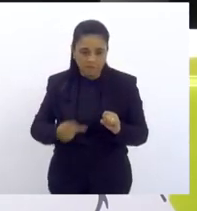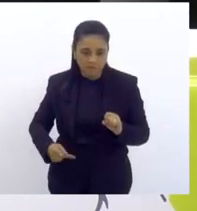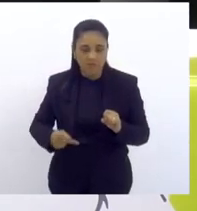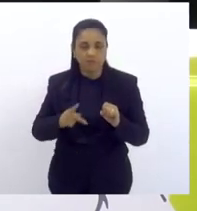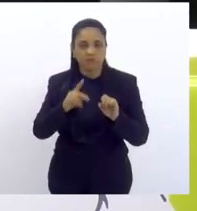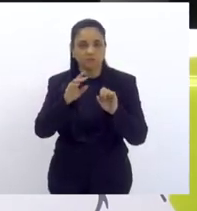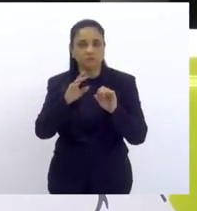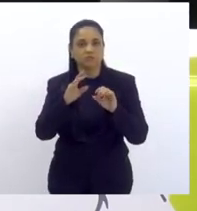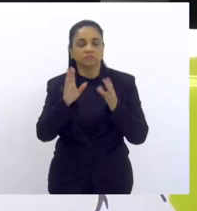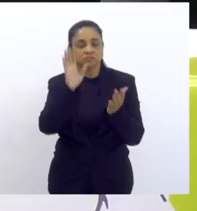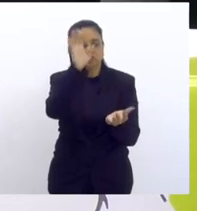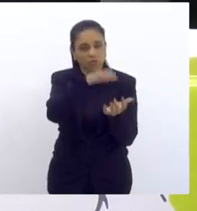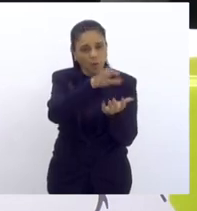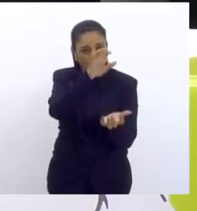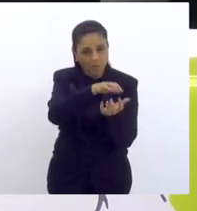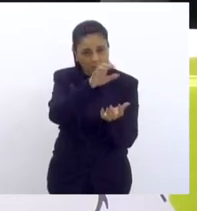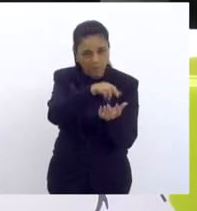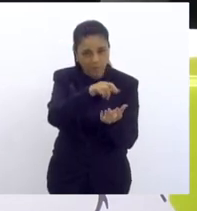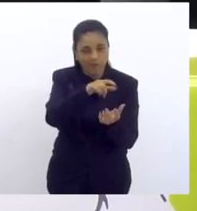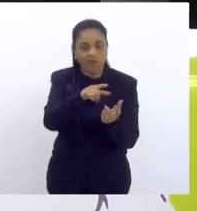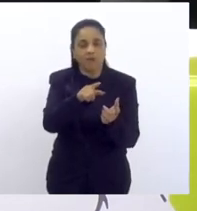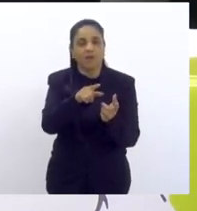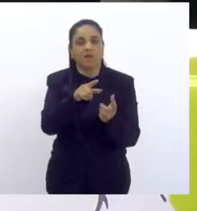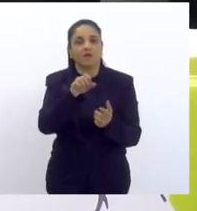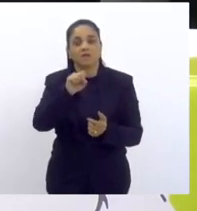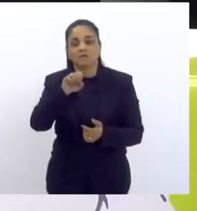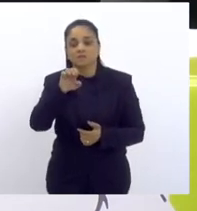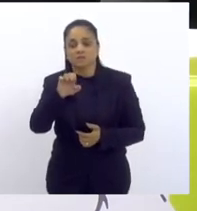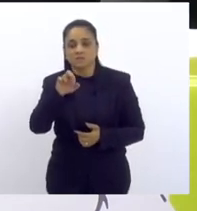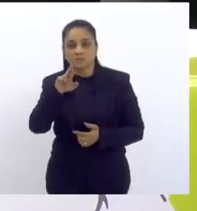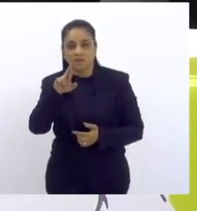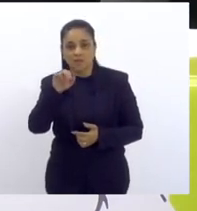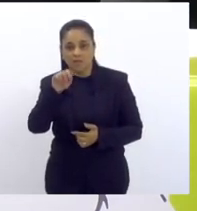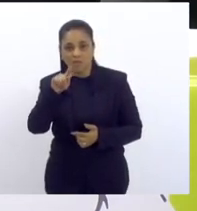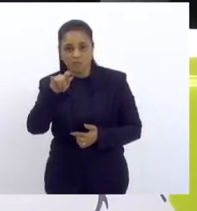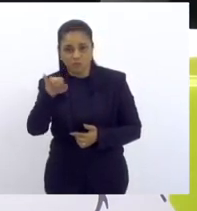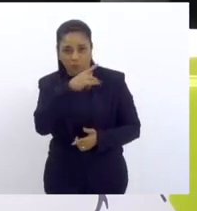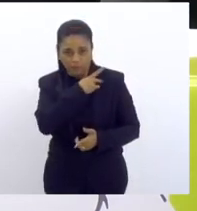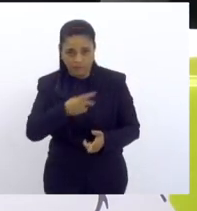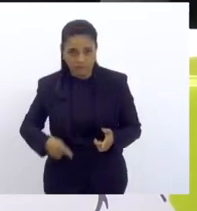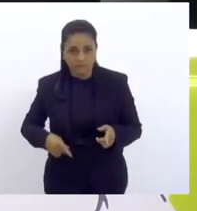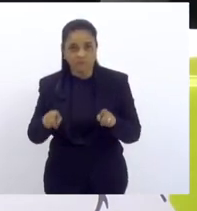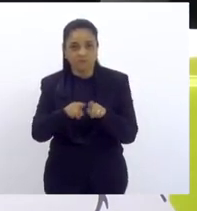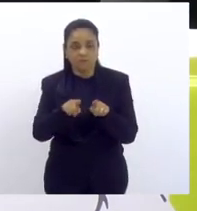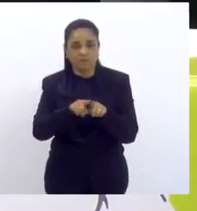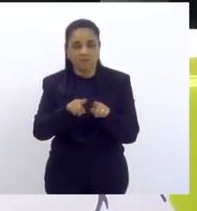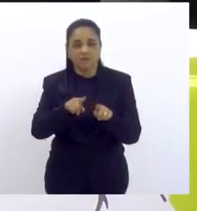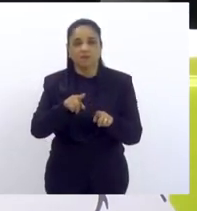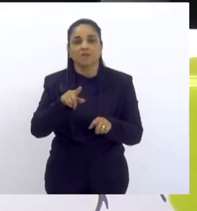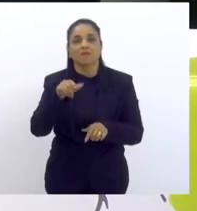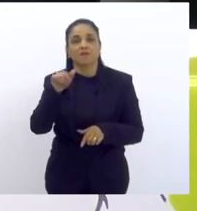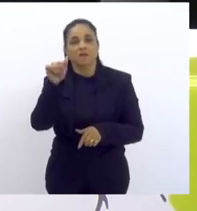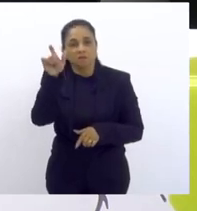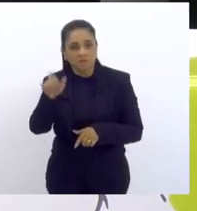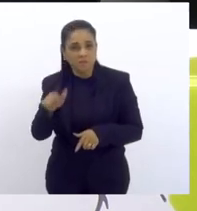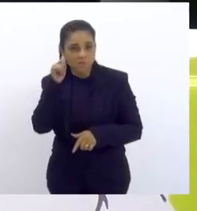Jacarepaguá Sérgio canto a Luciene Maria dos Santos presidente da associação guerreiros